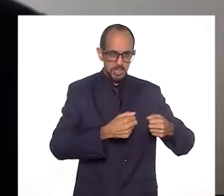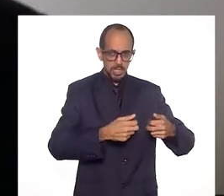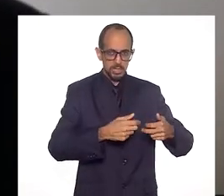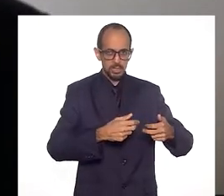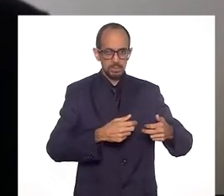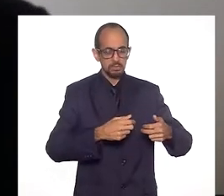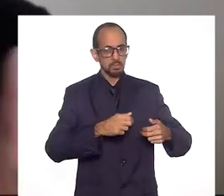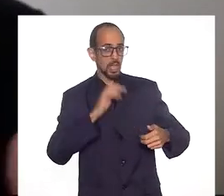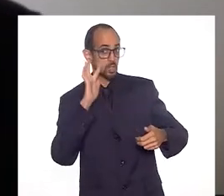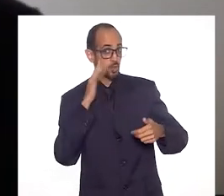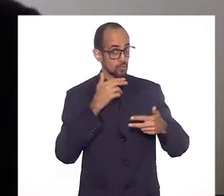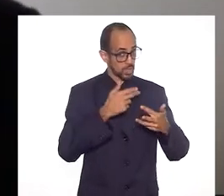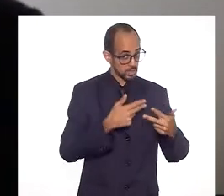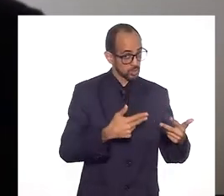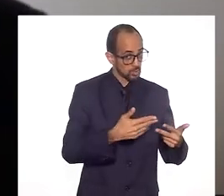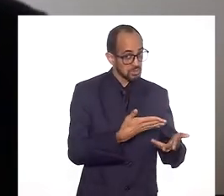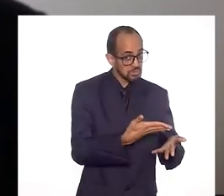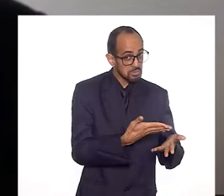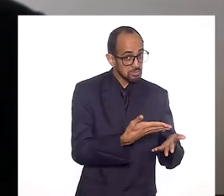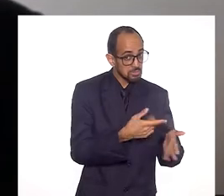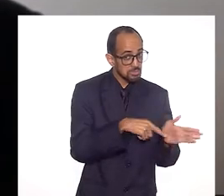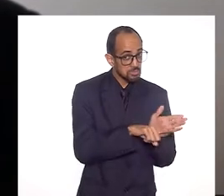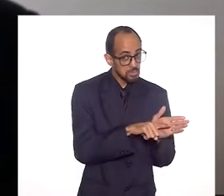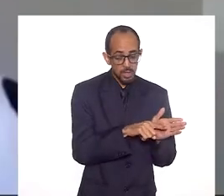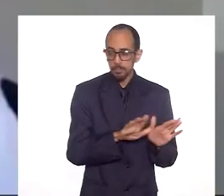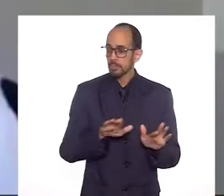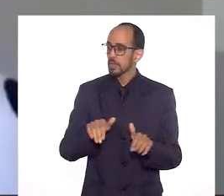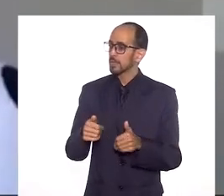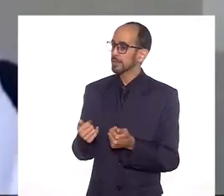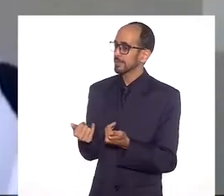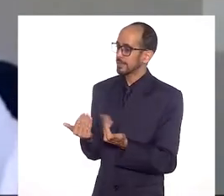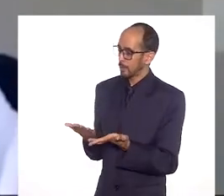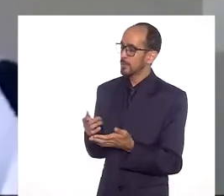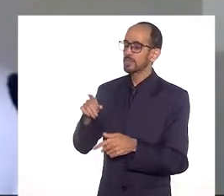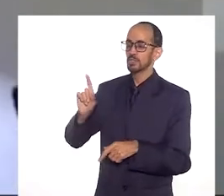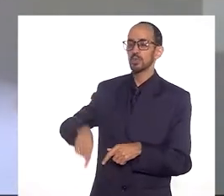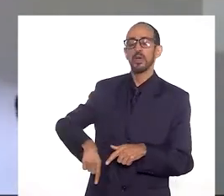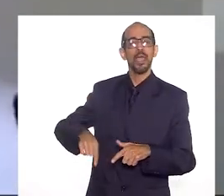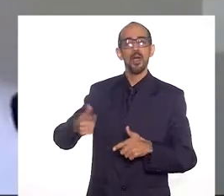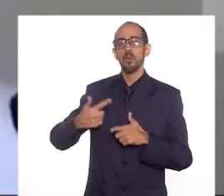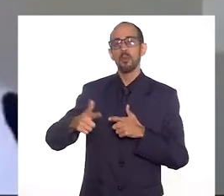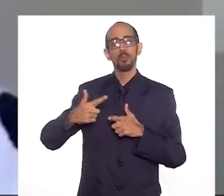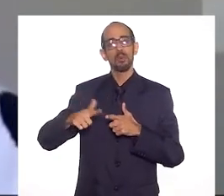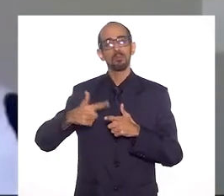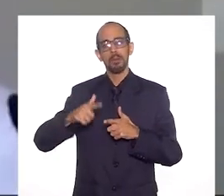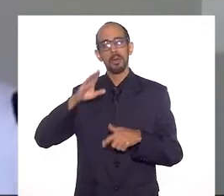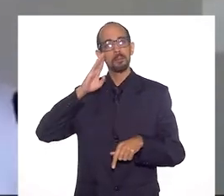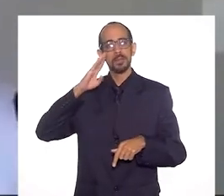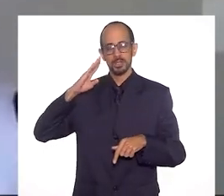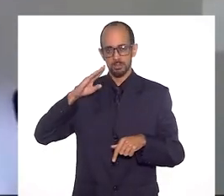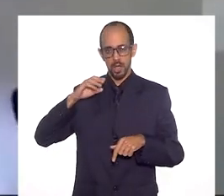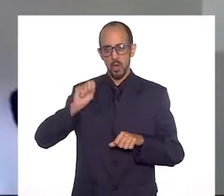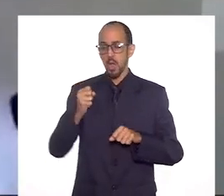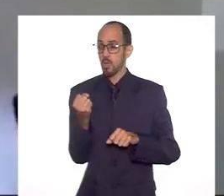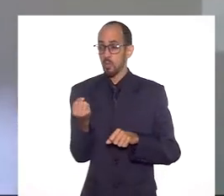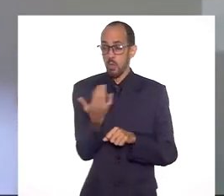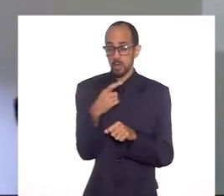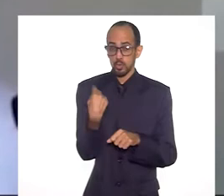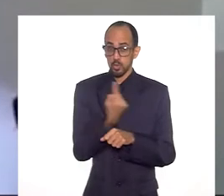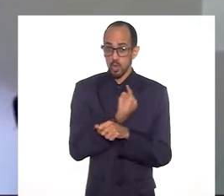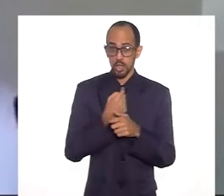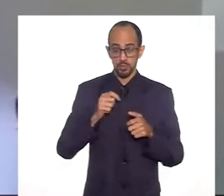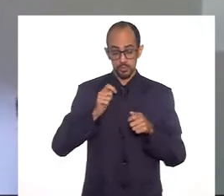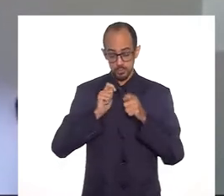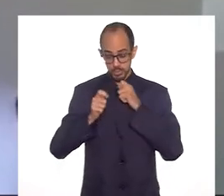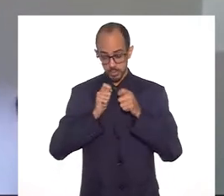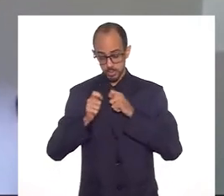aí nesse meio de campo? Esse é o X da questão. Conforme foi fazendo as entrevistas e